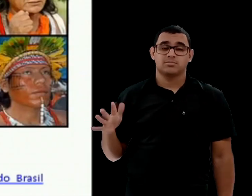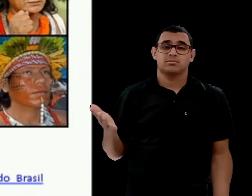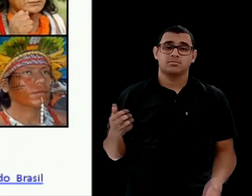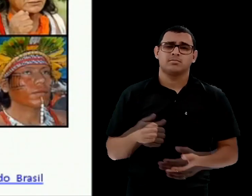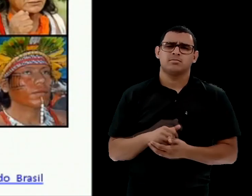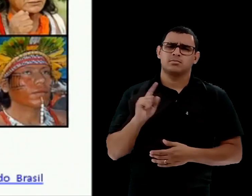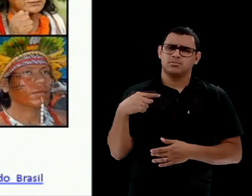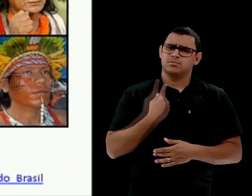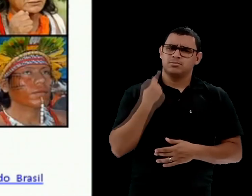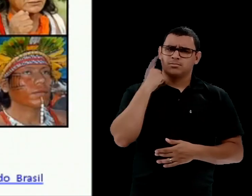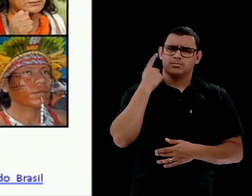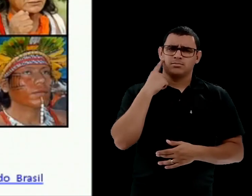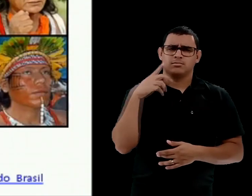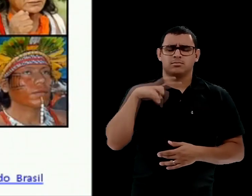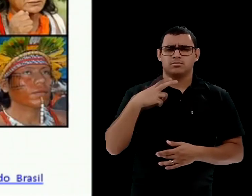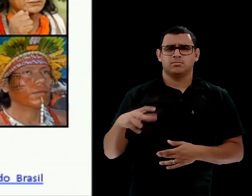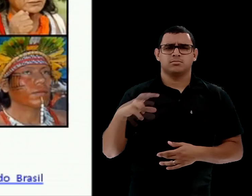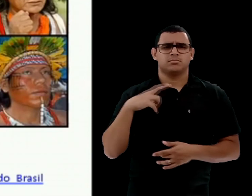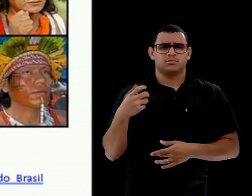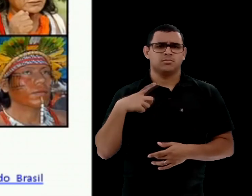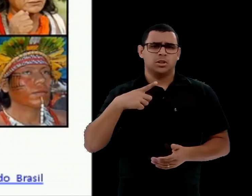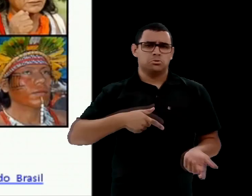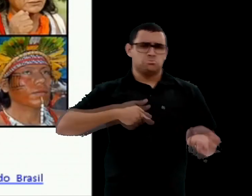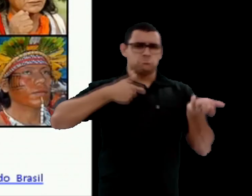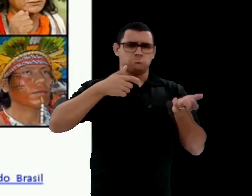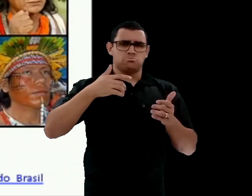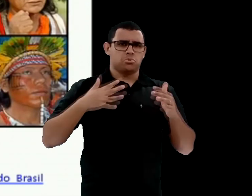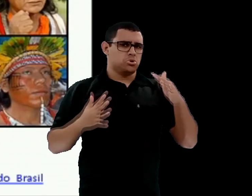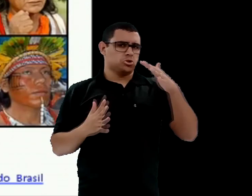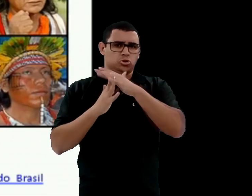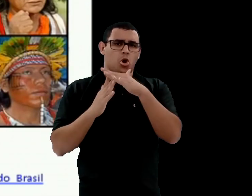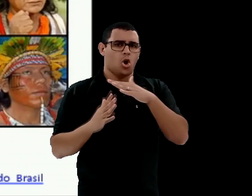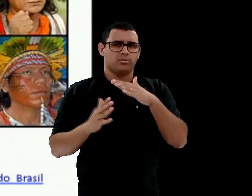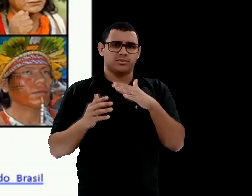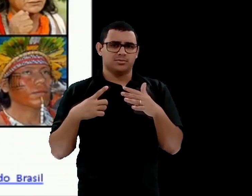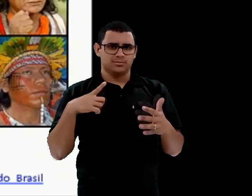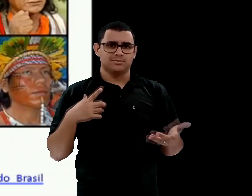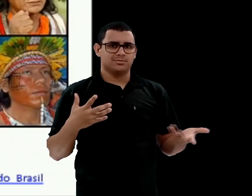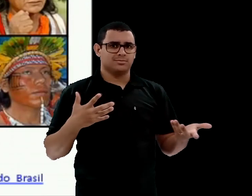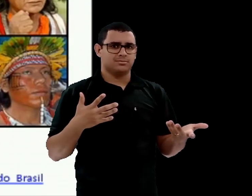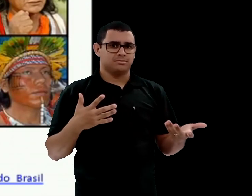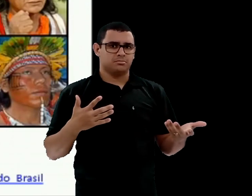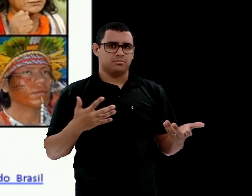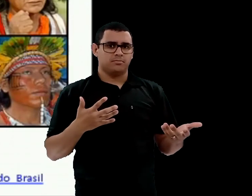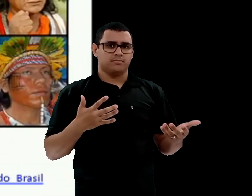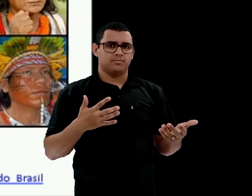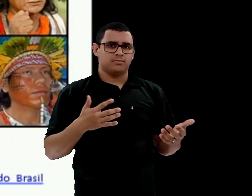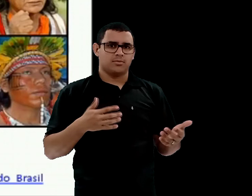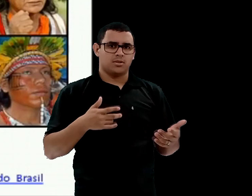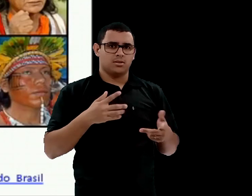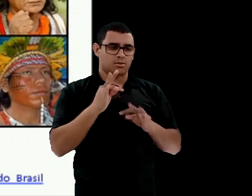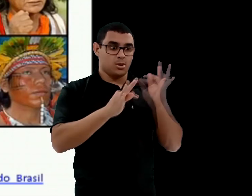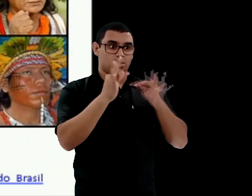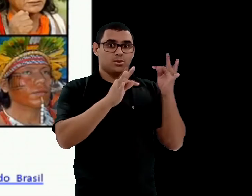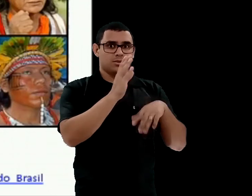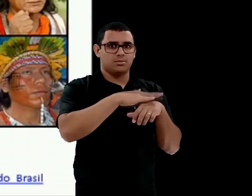a gente primeiramente imagina que os europeus tinham armas superiores, armamentos, armas